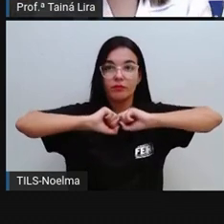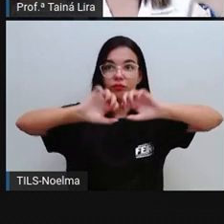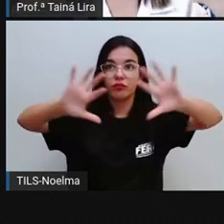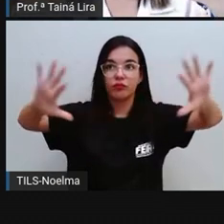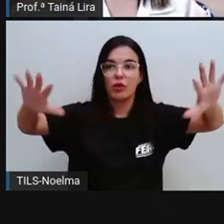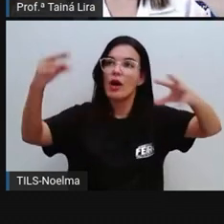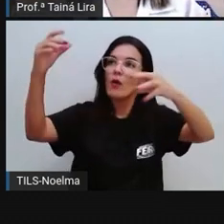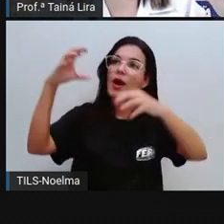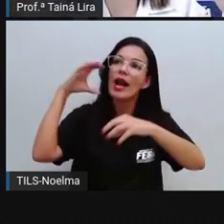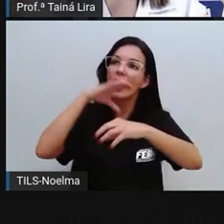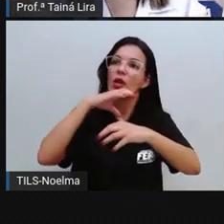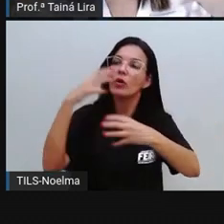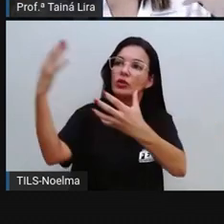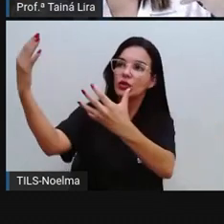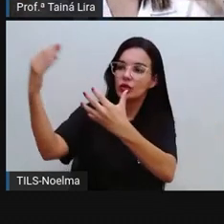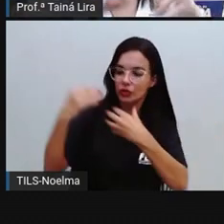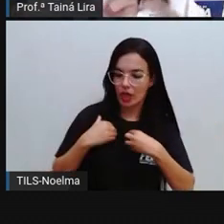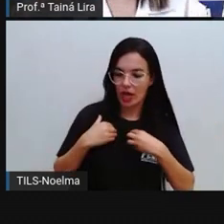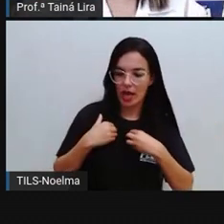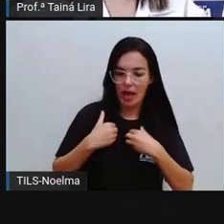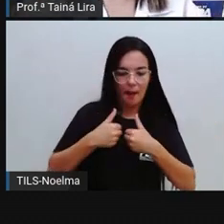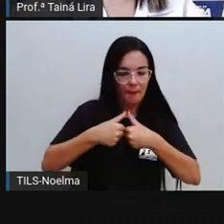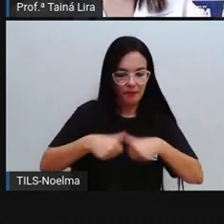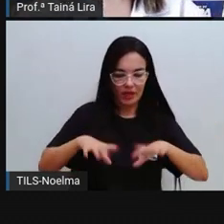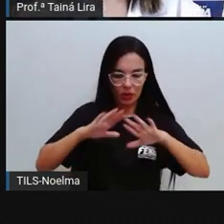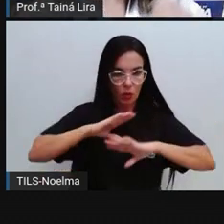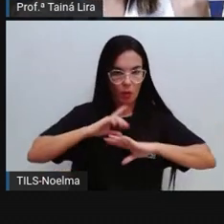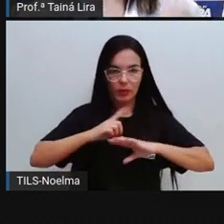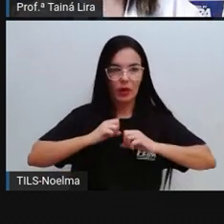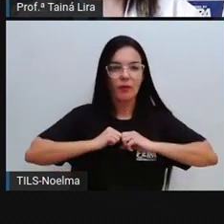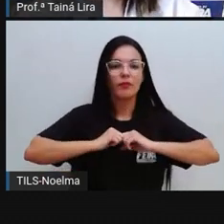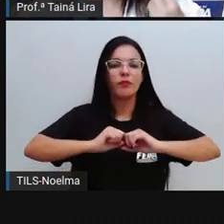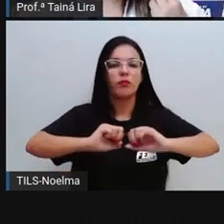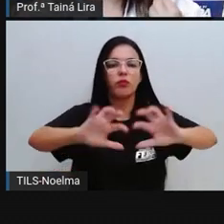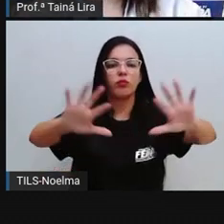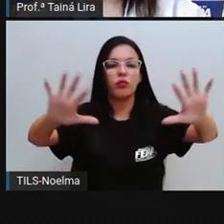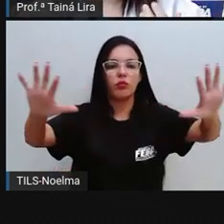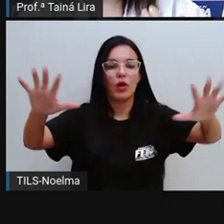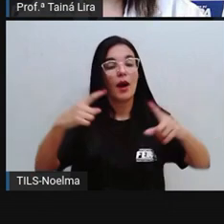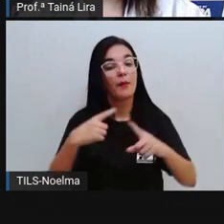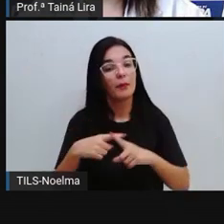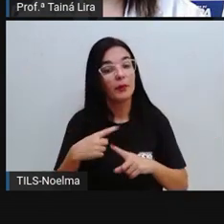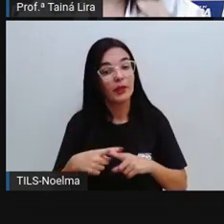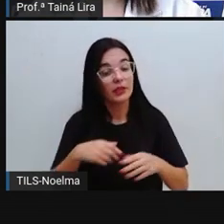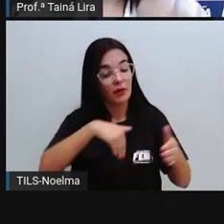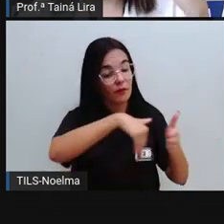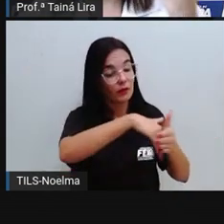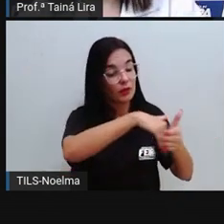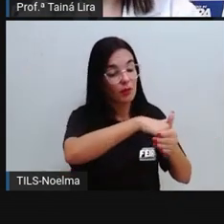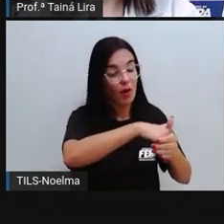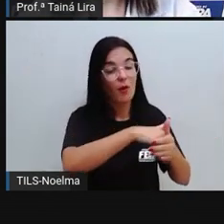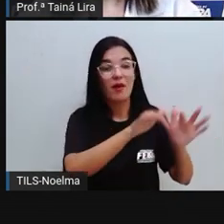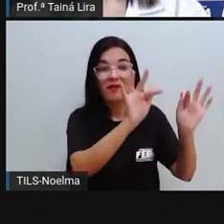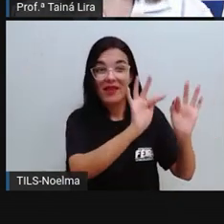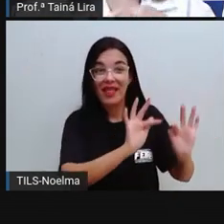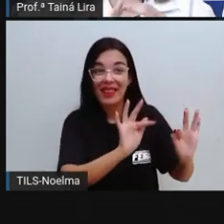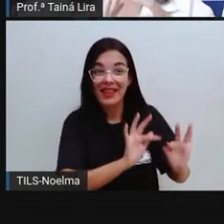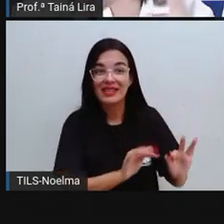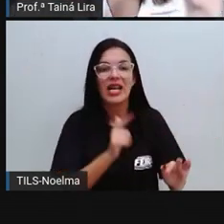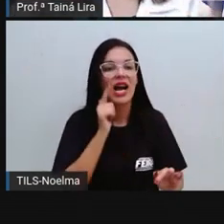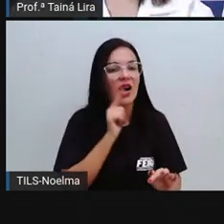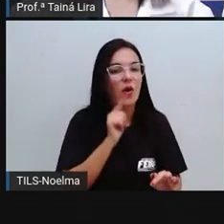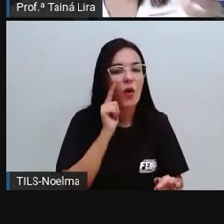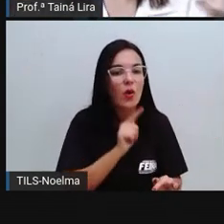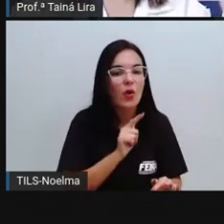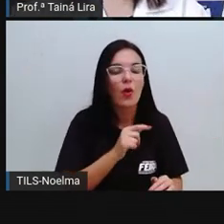calor vem, mas ele não fica, ele volta para o ambiente. É por isso que o jogador lá do time Feliz, ele